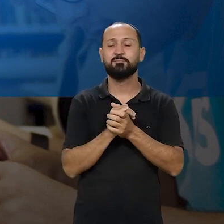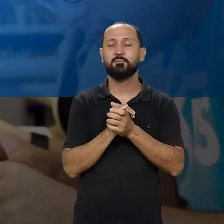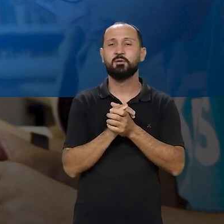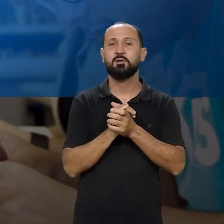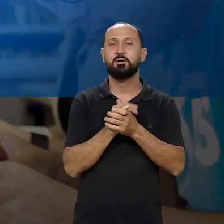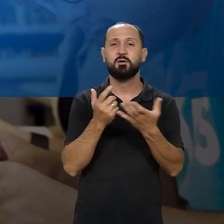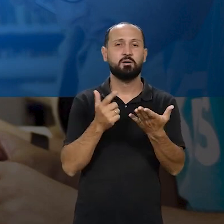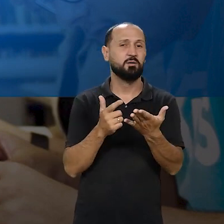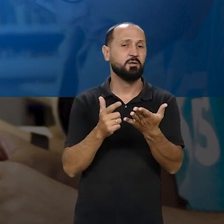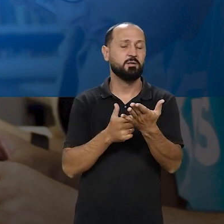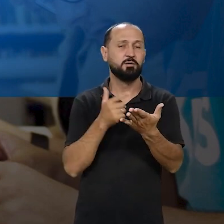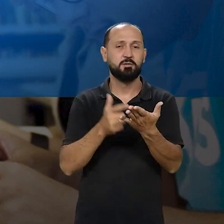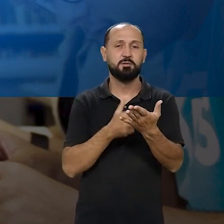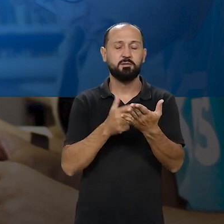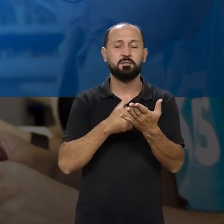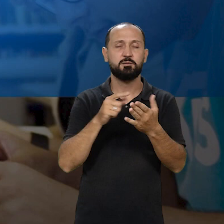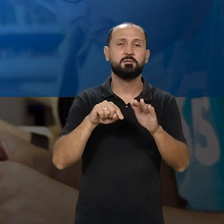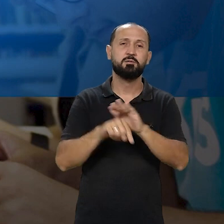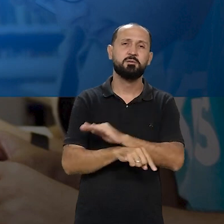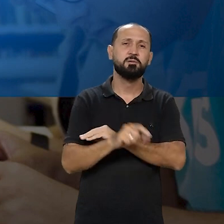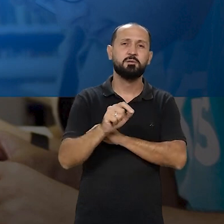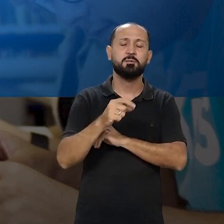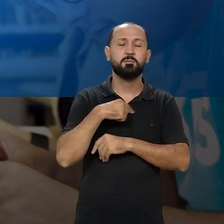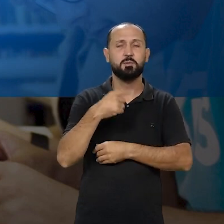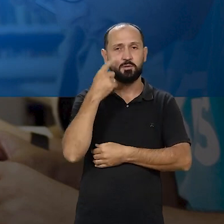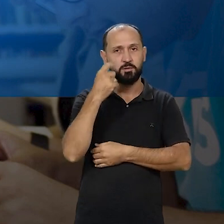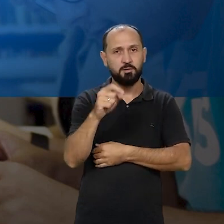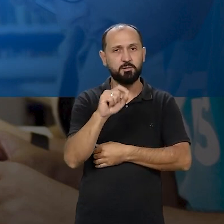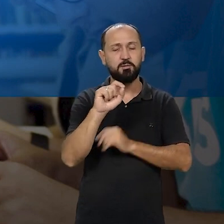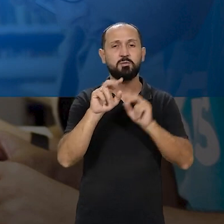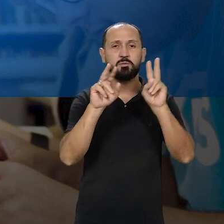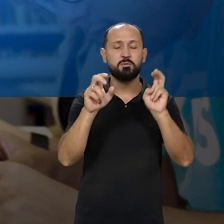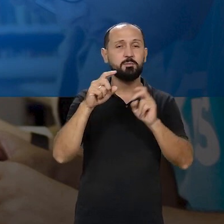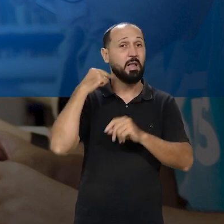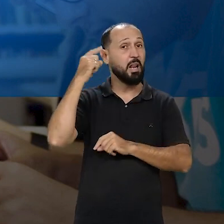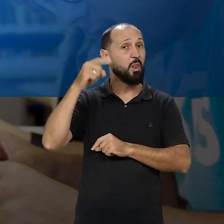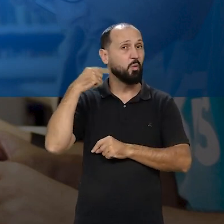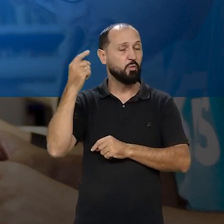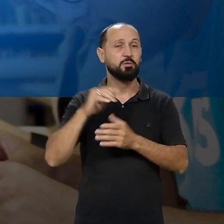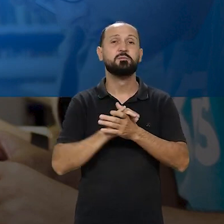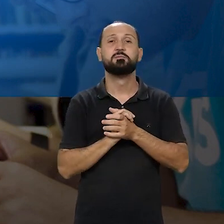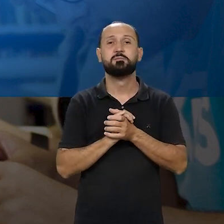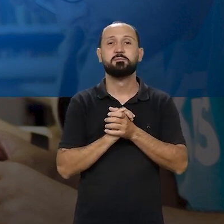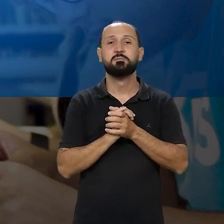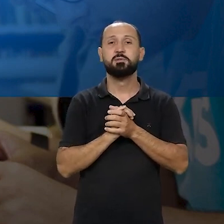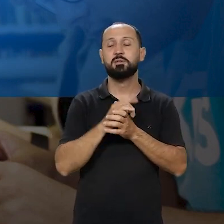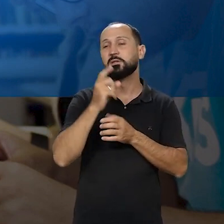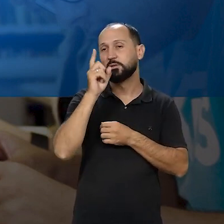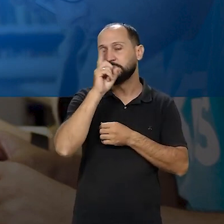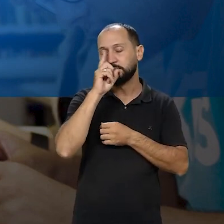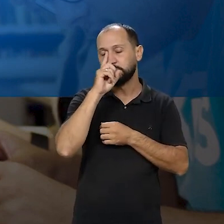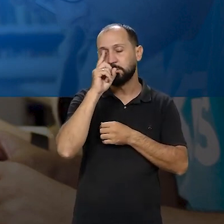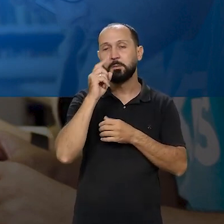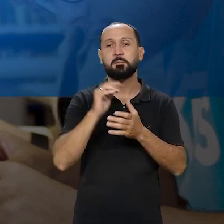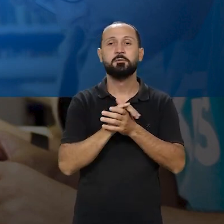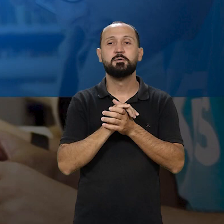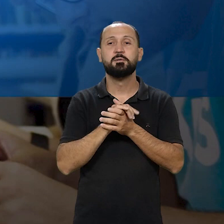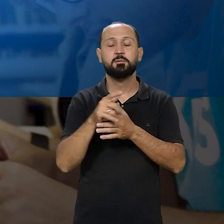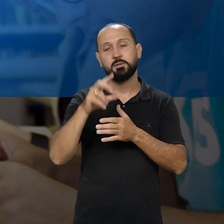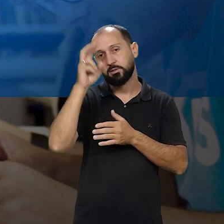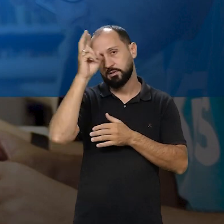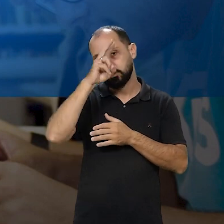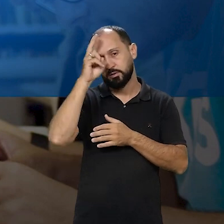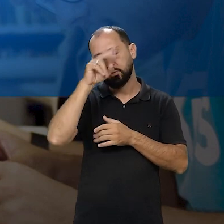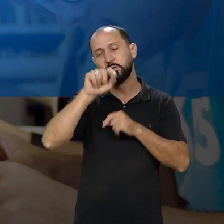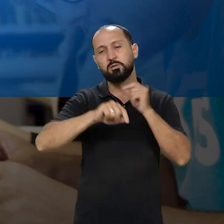um livro em que eu pude explorar um pouco mais o meu interesse pela questão da loucura, né? E aí essa mãe, então, por essa história,